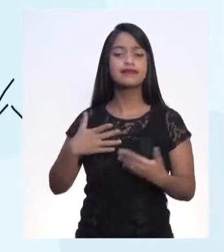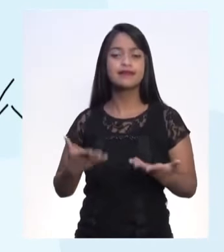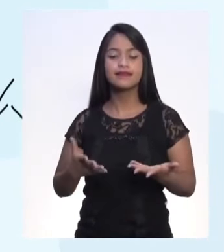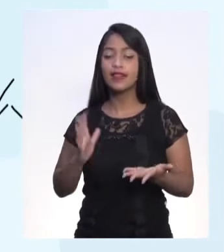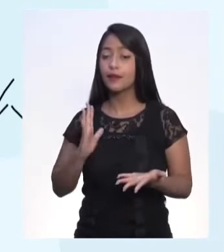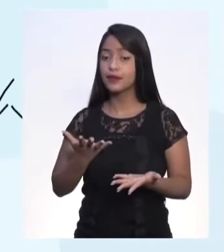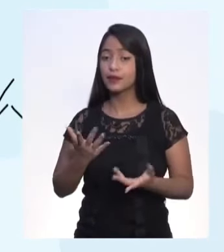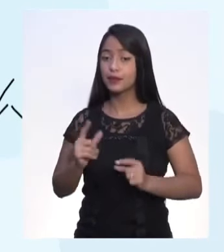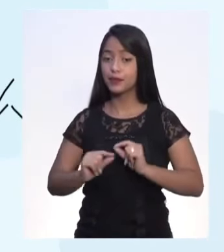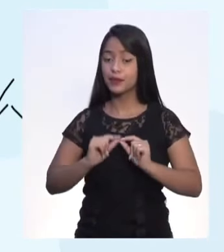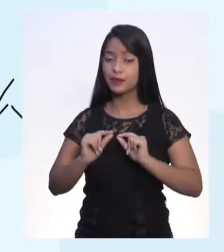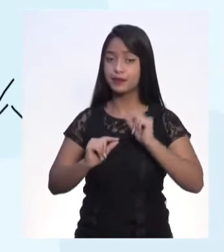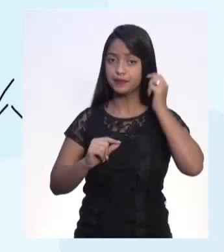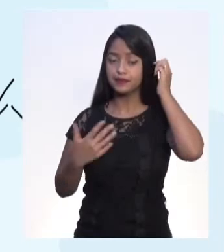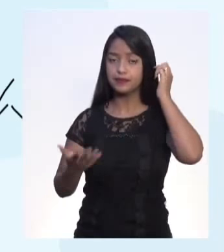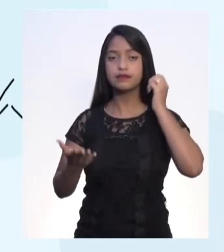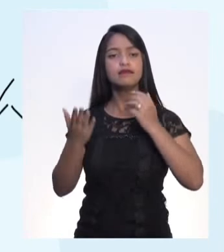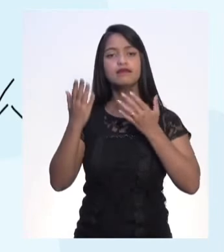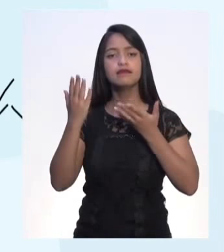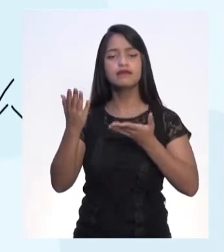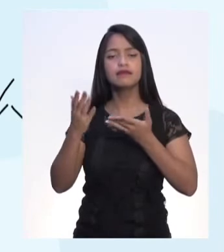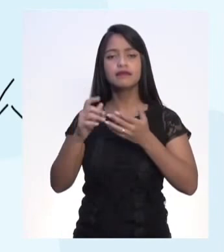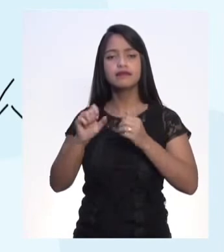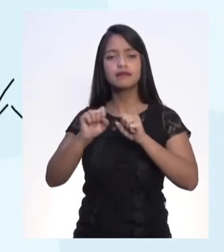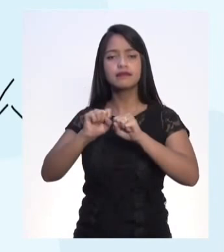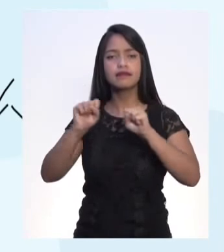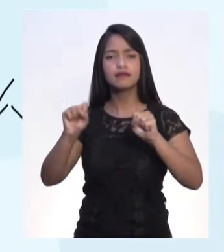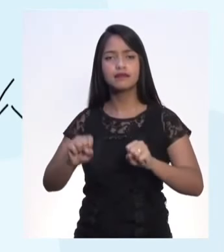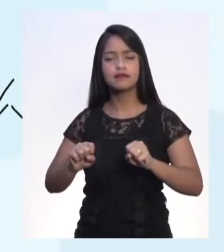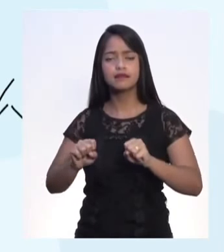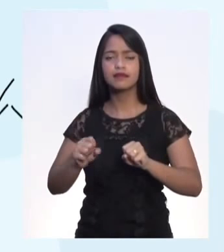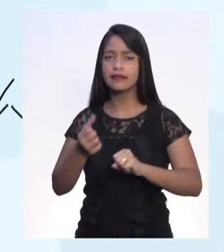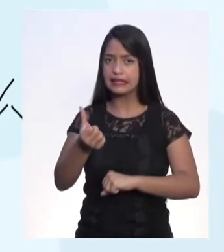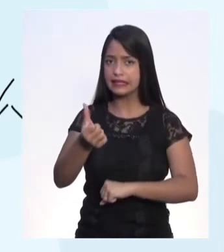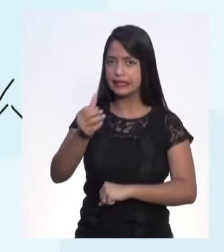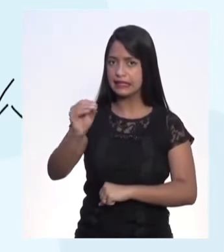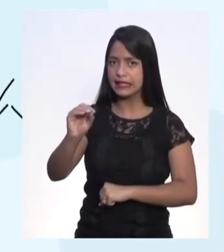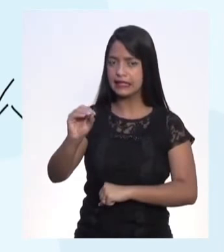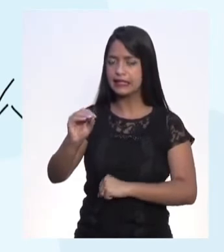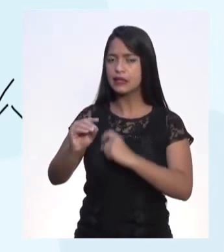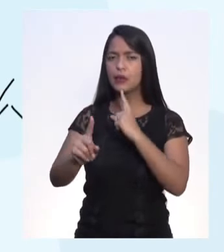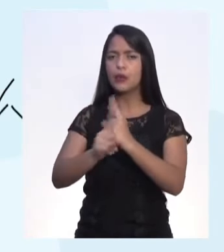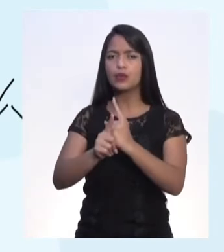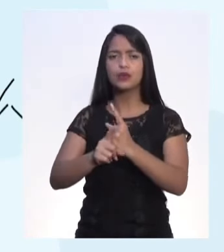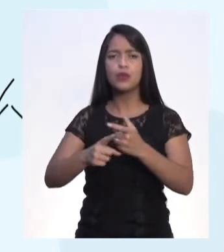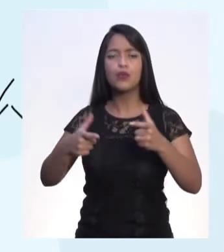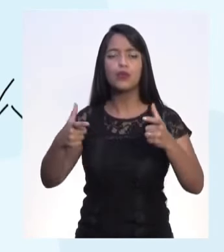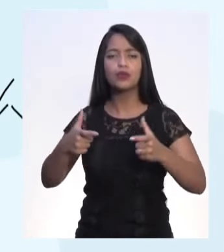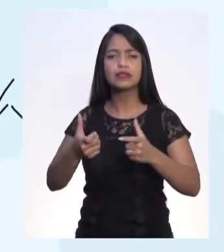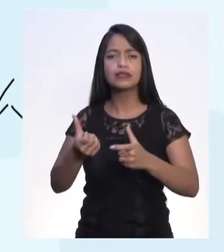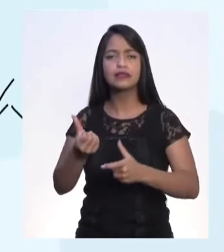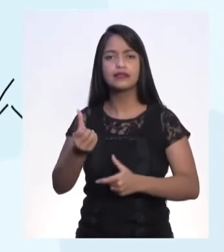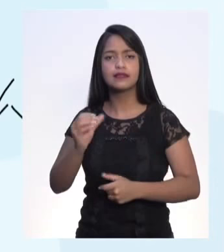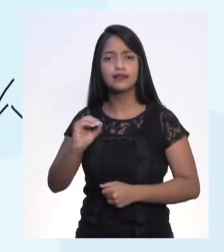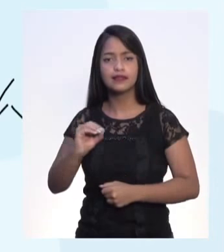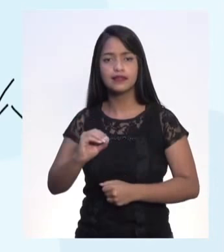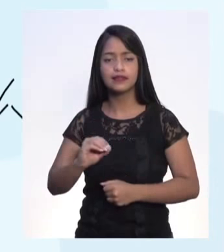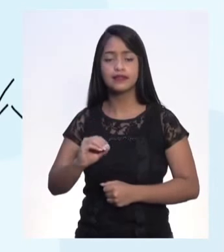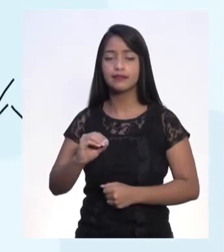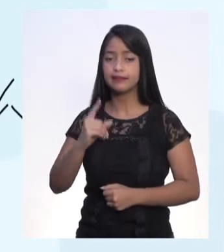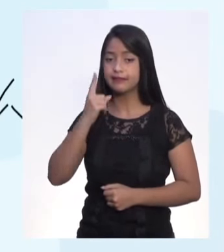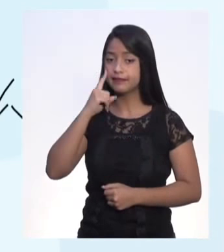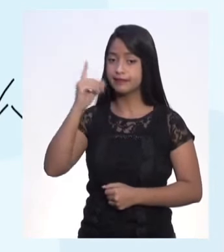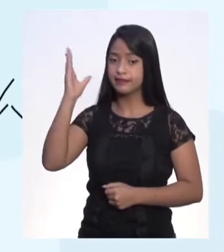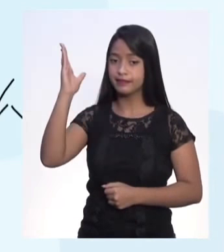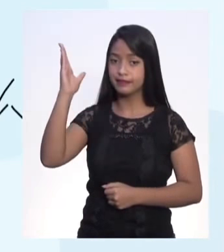que que acontece quando isso aqui fazer mas o sistema não era numeração de base de 60 e onde que tá os 60 nessa história O problema